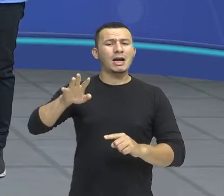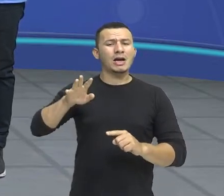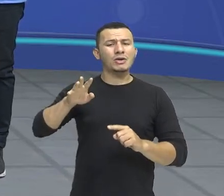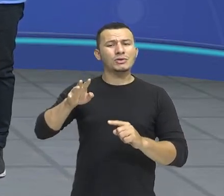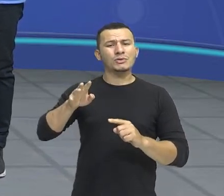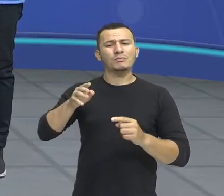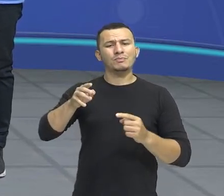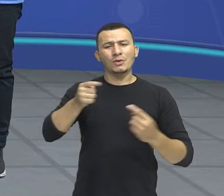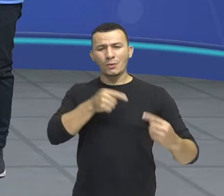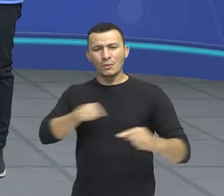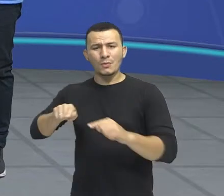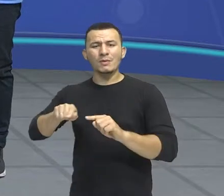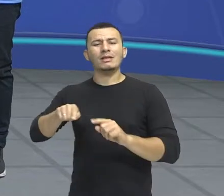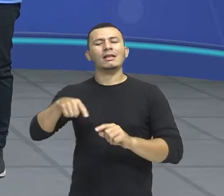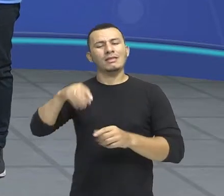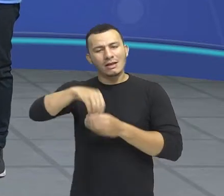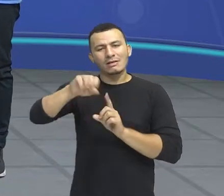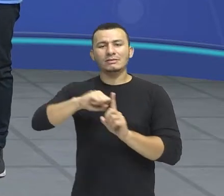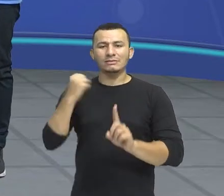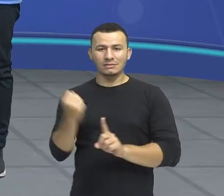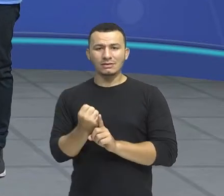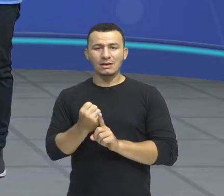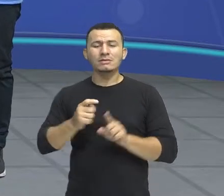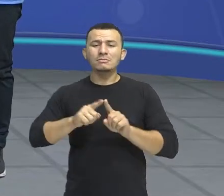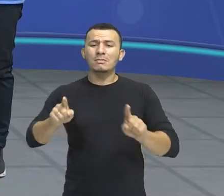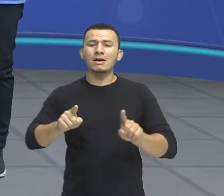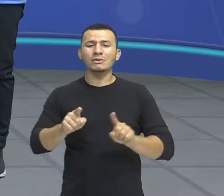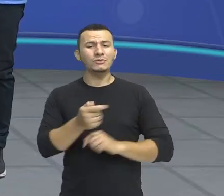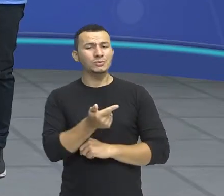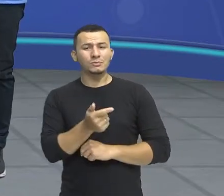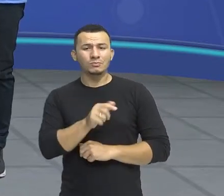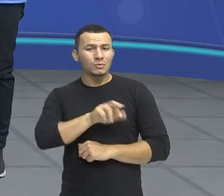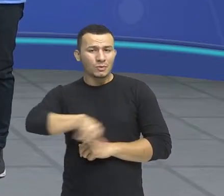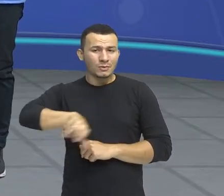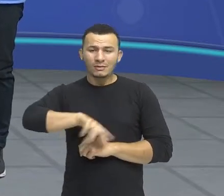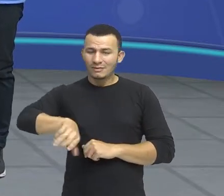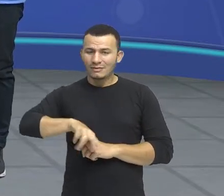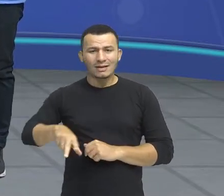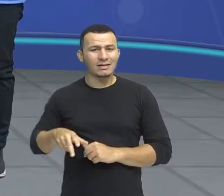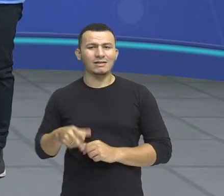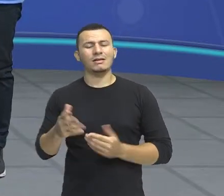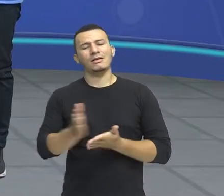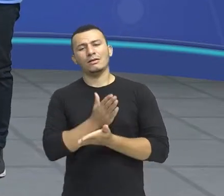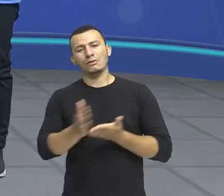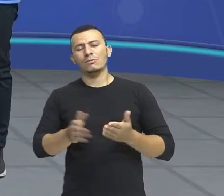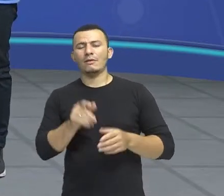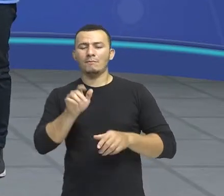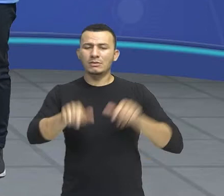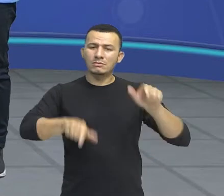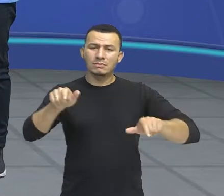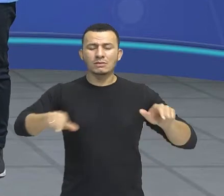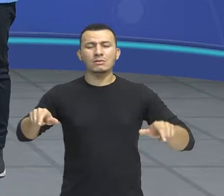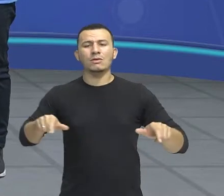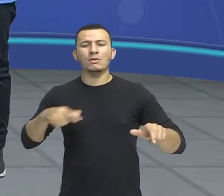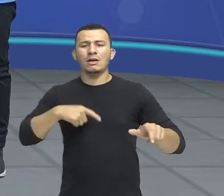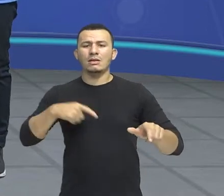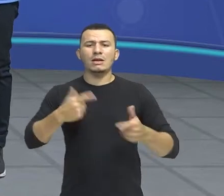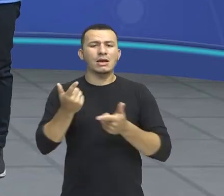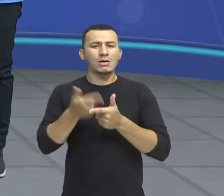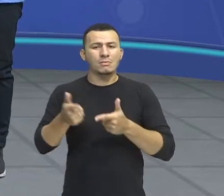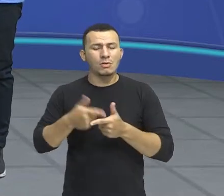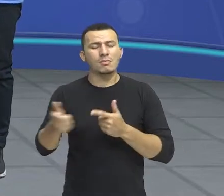marginalizado dentro da nossa sociedade, quando na verdade não é somente isso, né? Muitas vezes as pessoas também têm